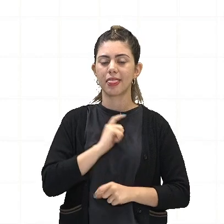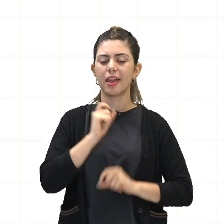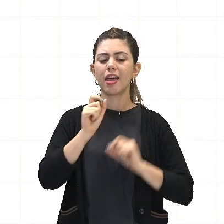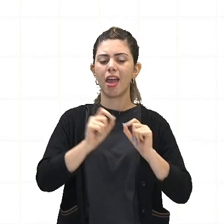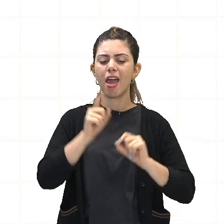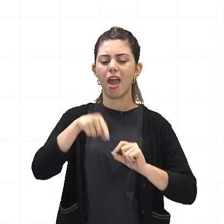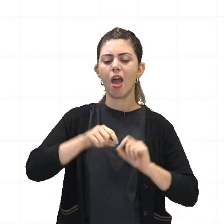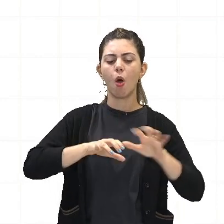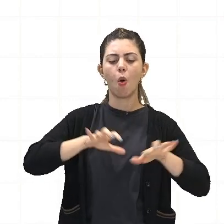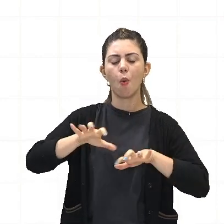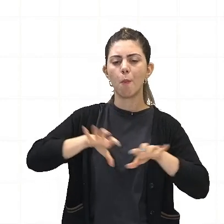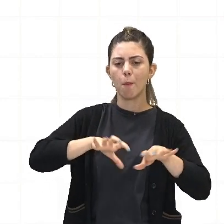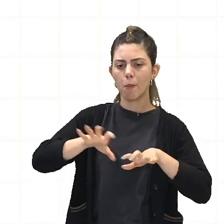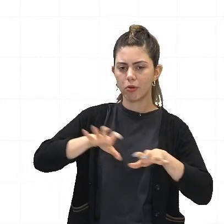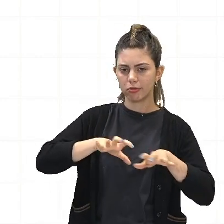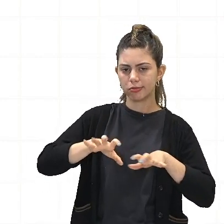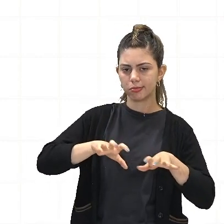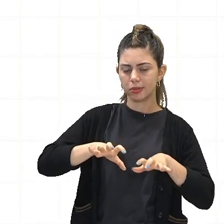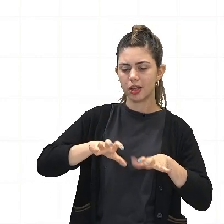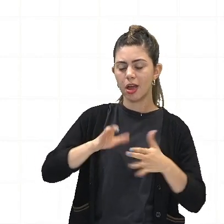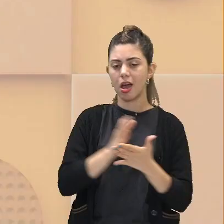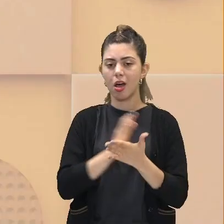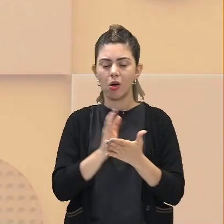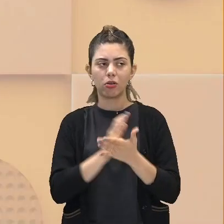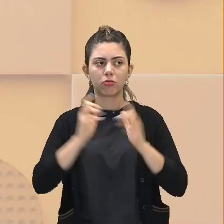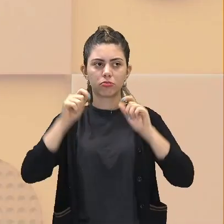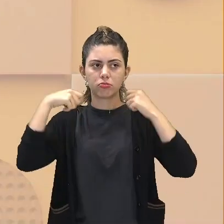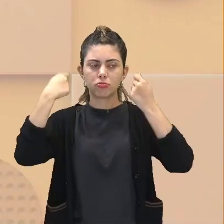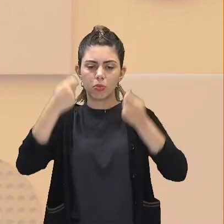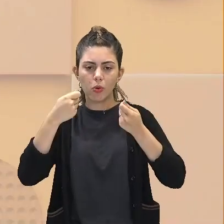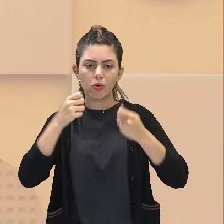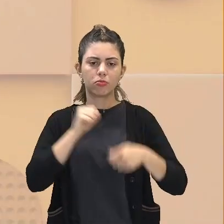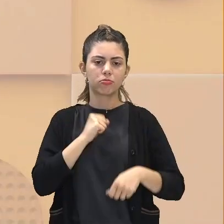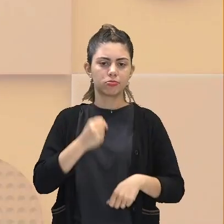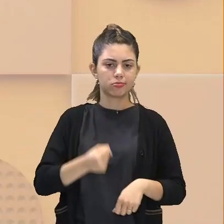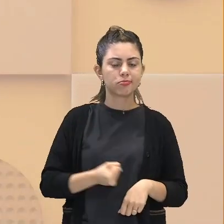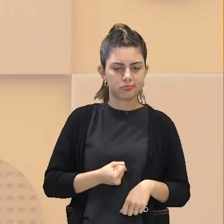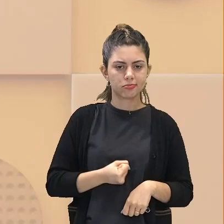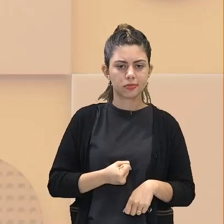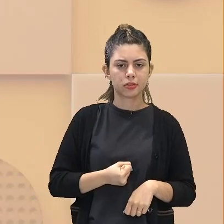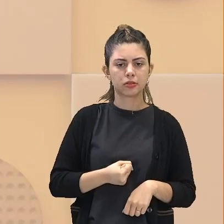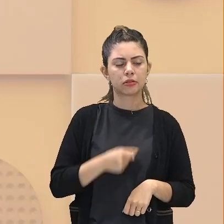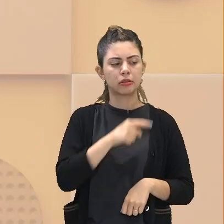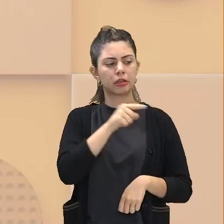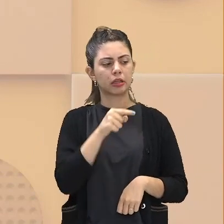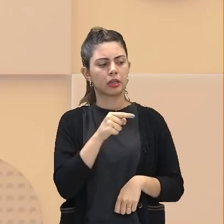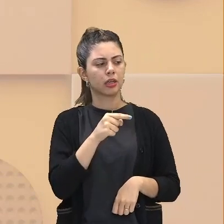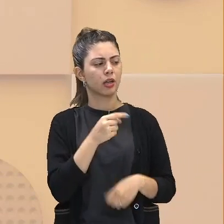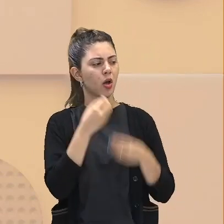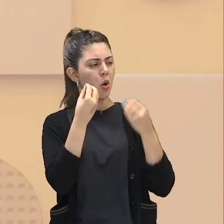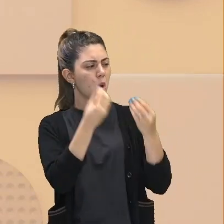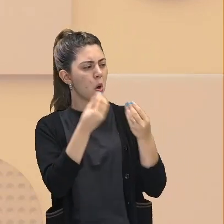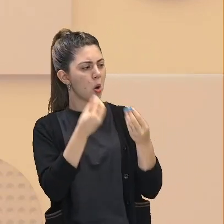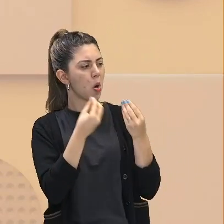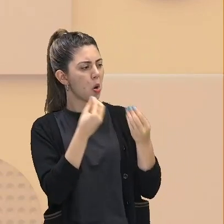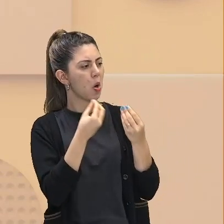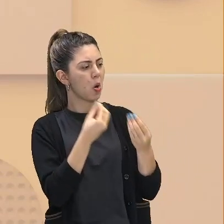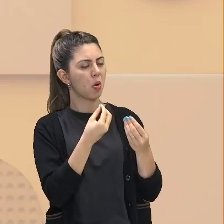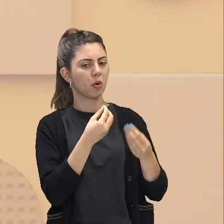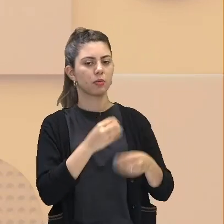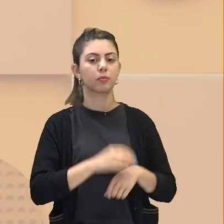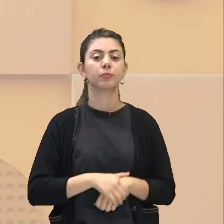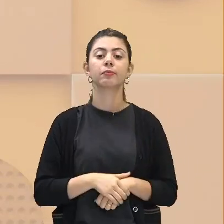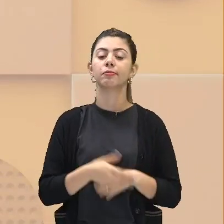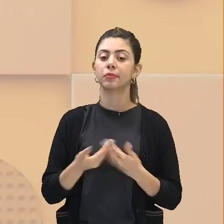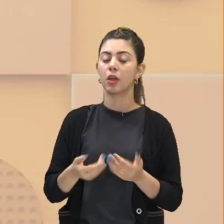práticas questionáveis. Então, todas essas críticas vão gerar um descontentamento em várias camadas